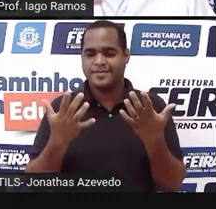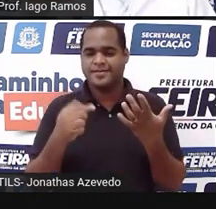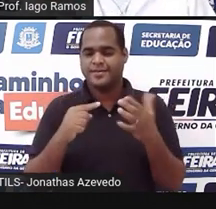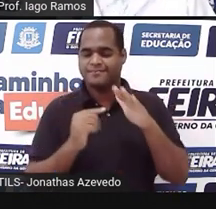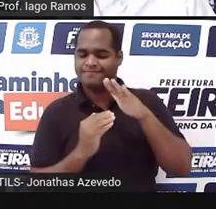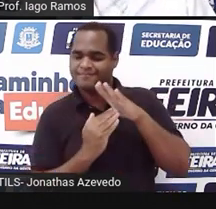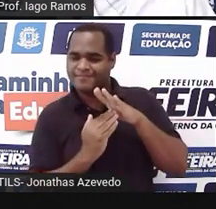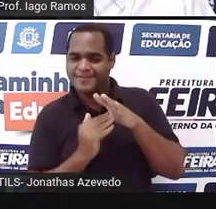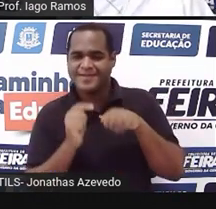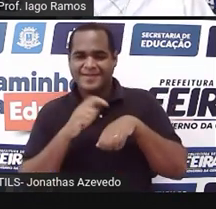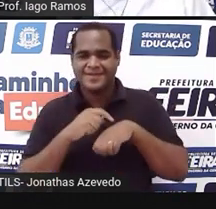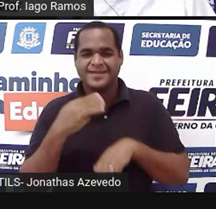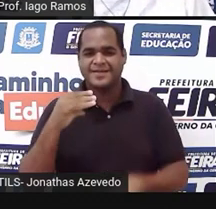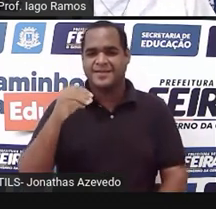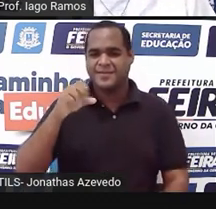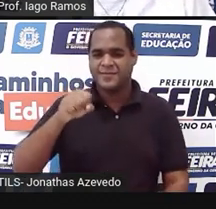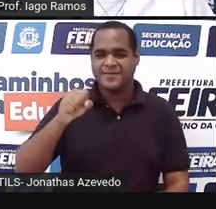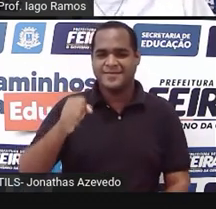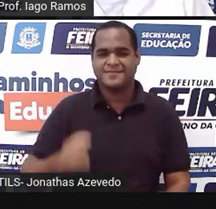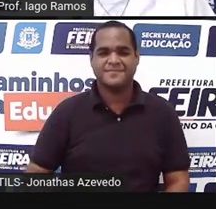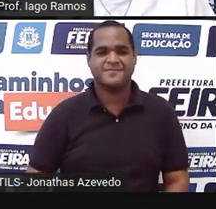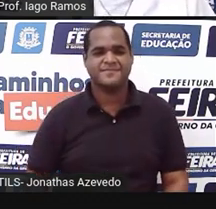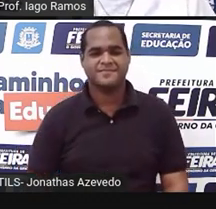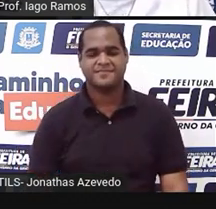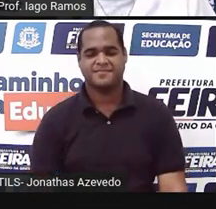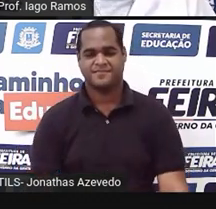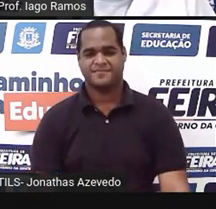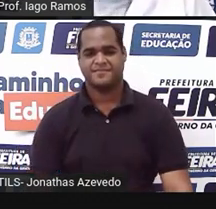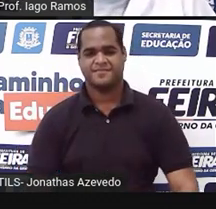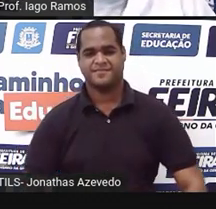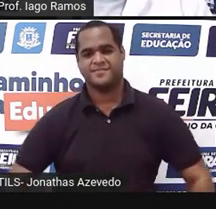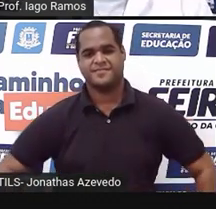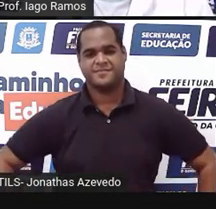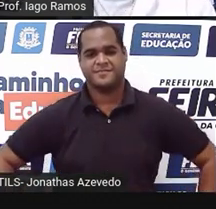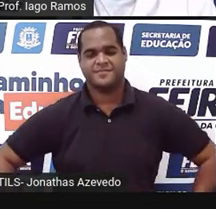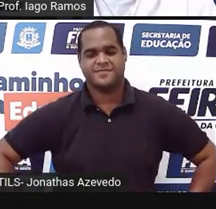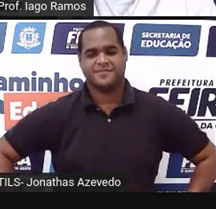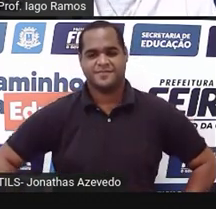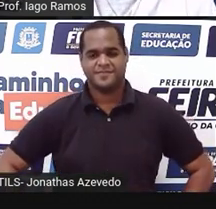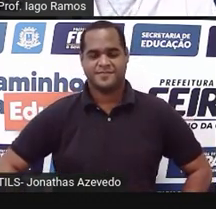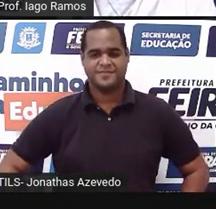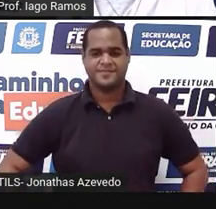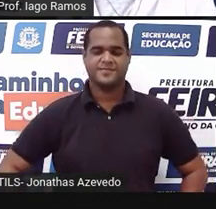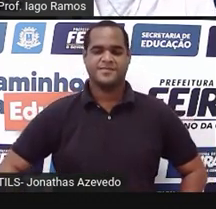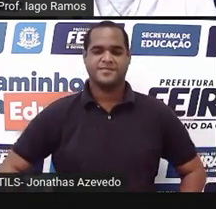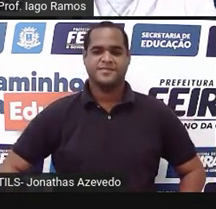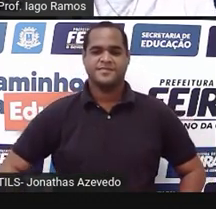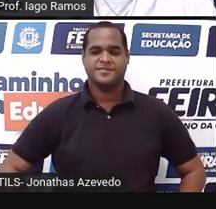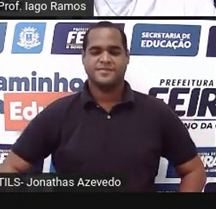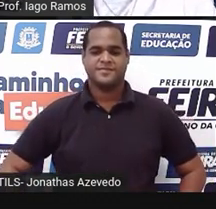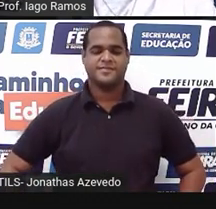30 segundos só E aí